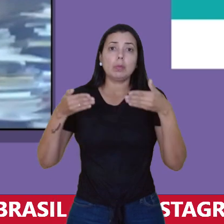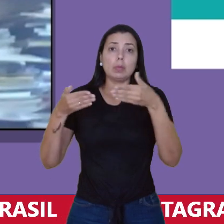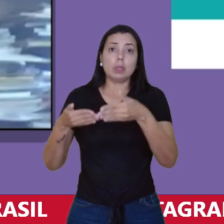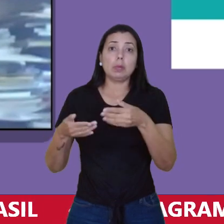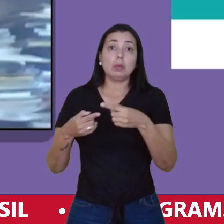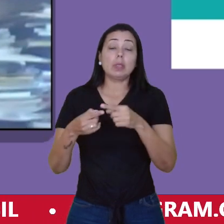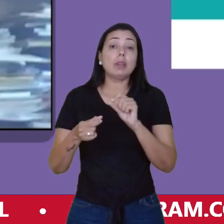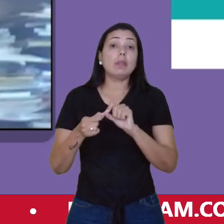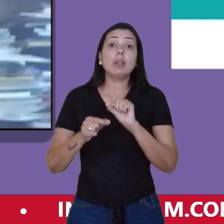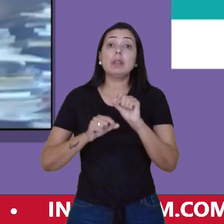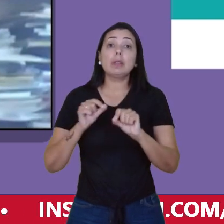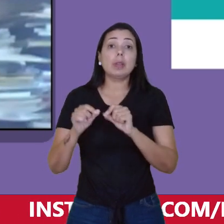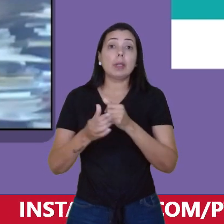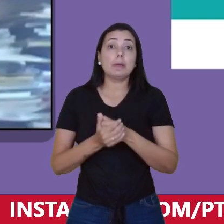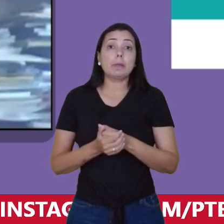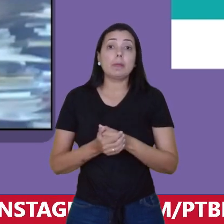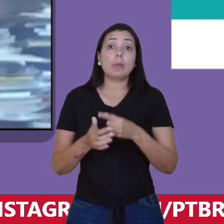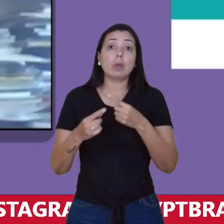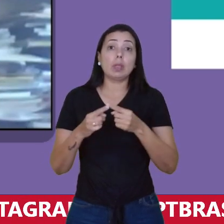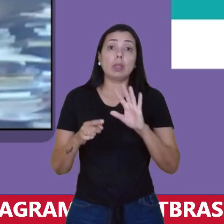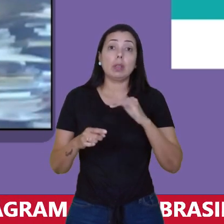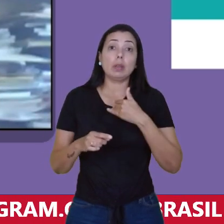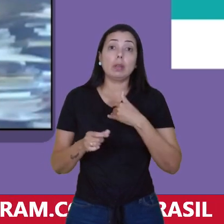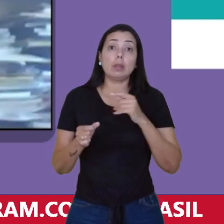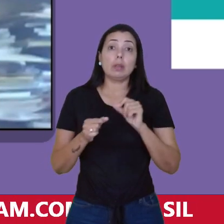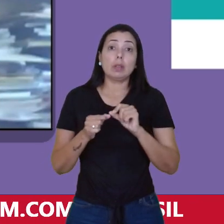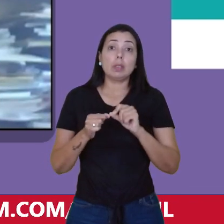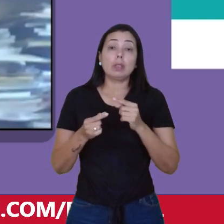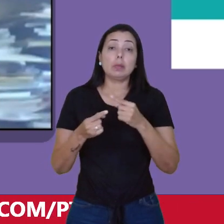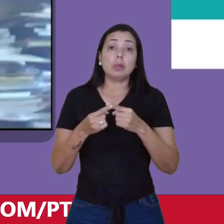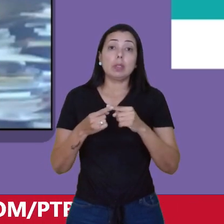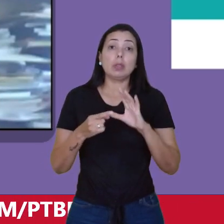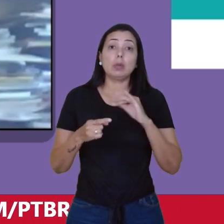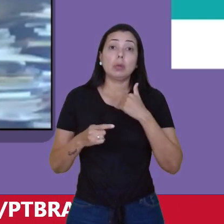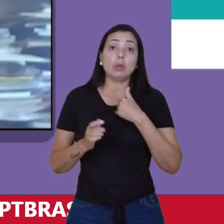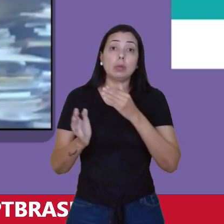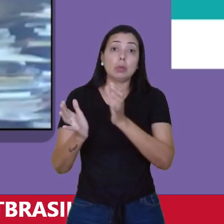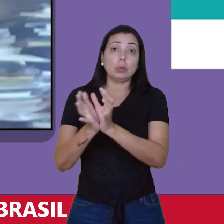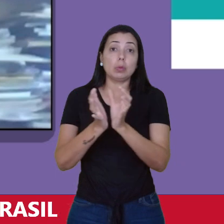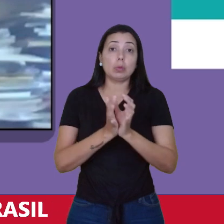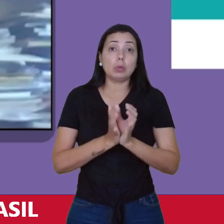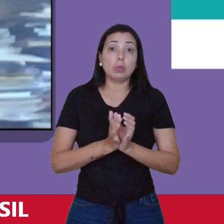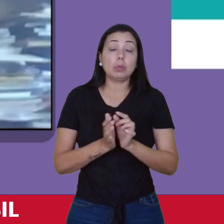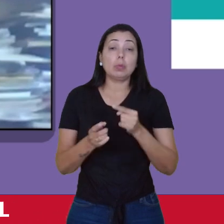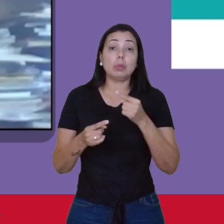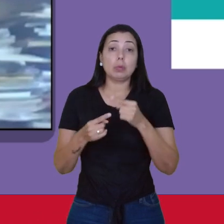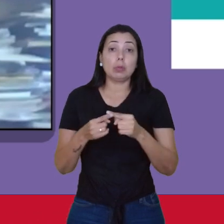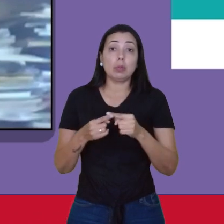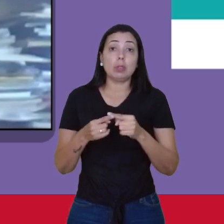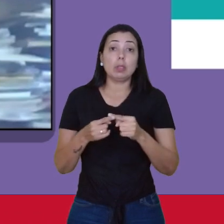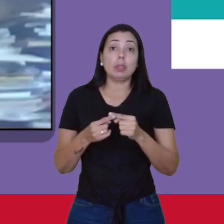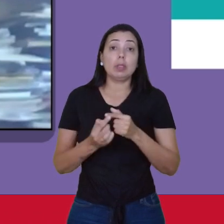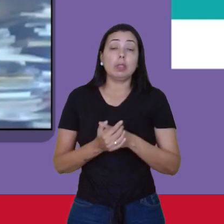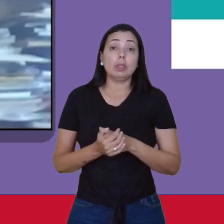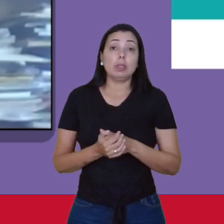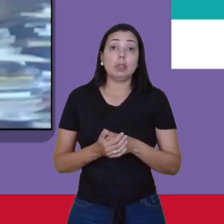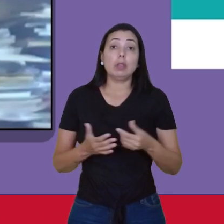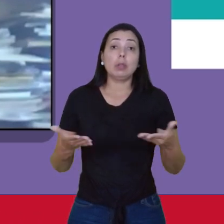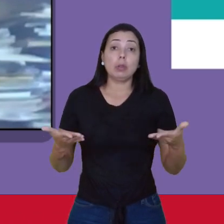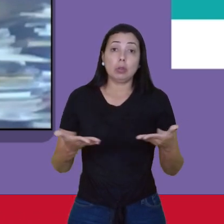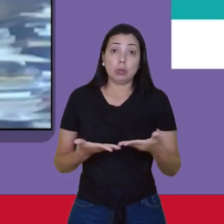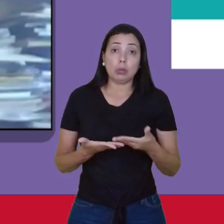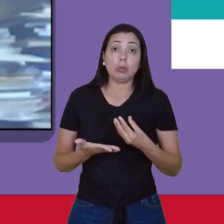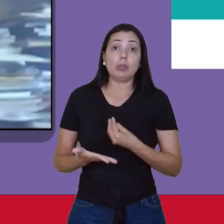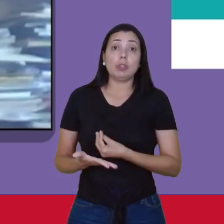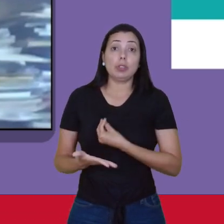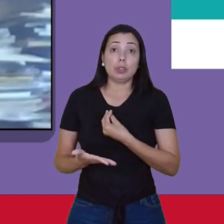estou fazendo isso? Por que nós estamos fazendo isso no nosso coletivo? Porque hoje a gente